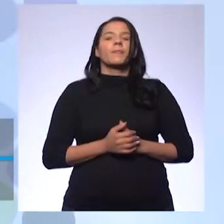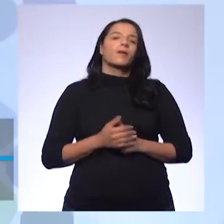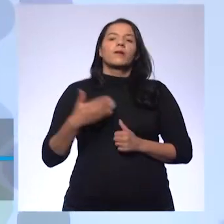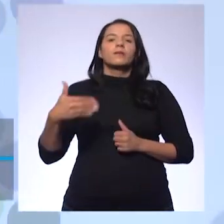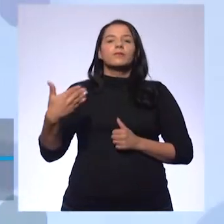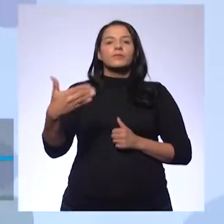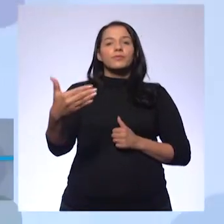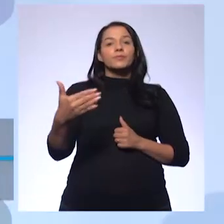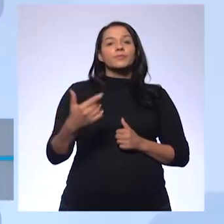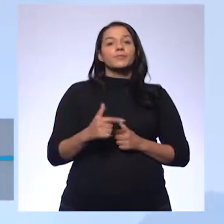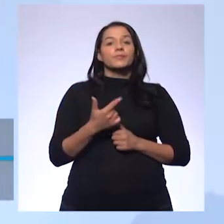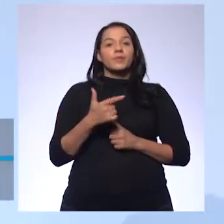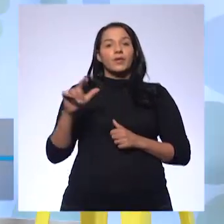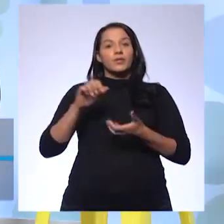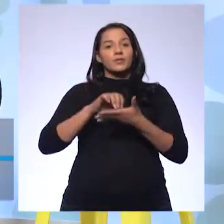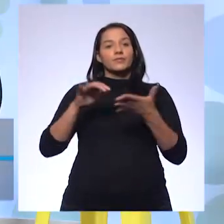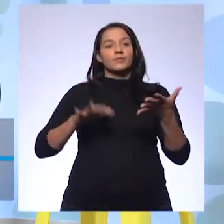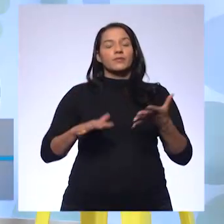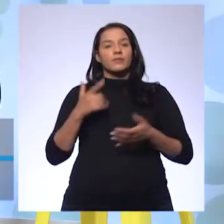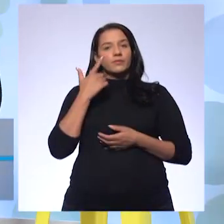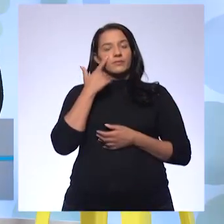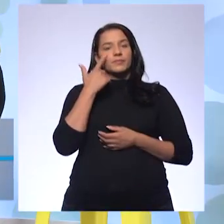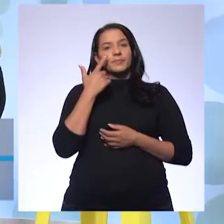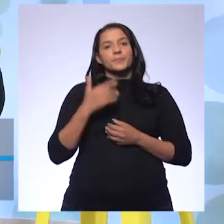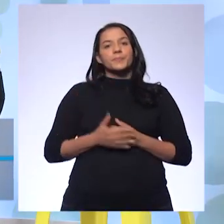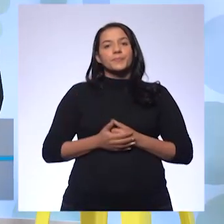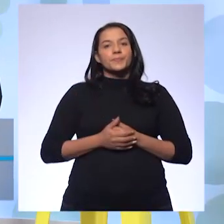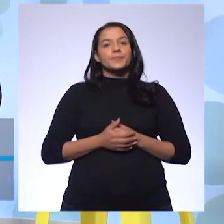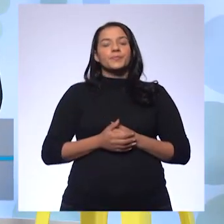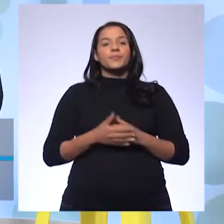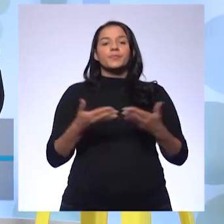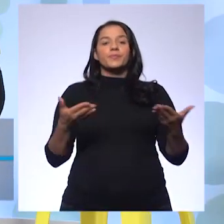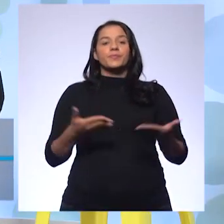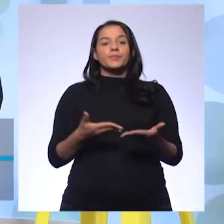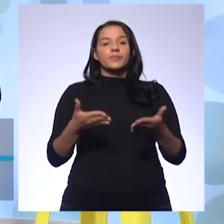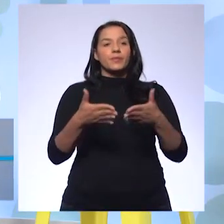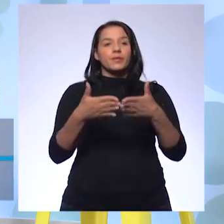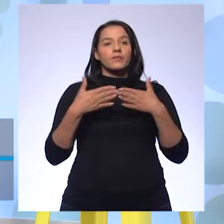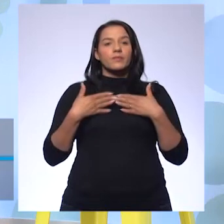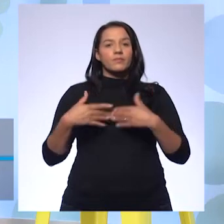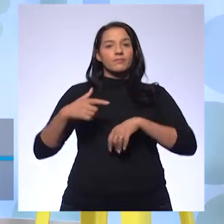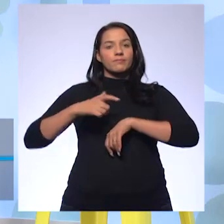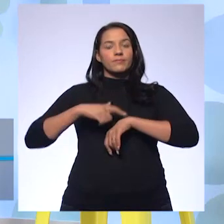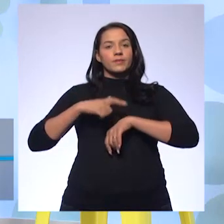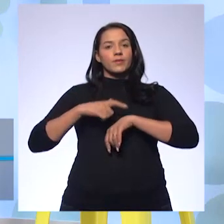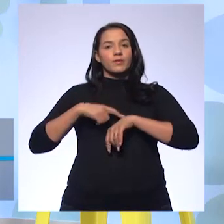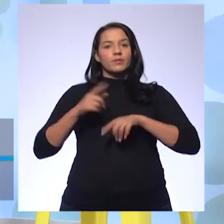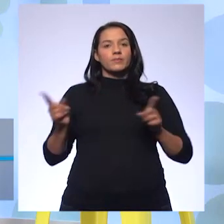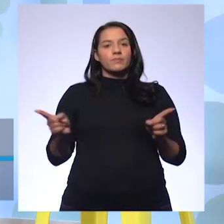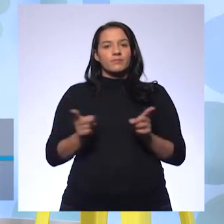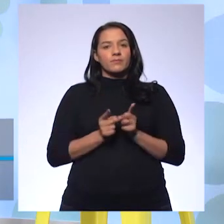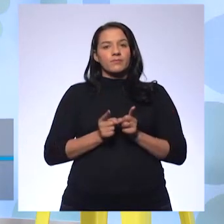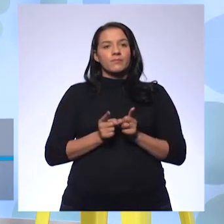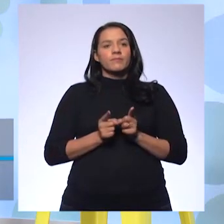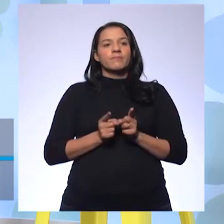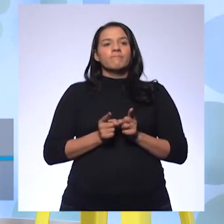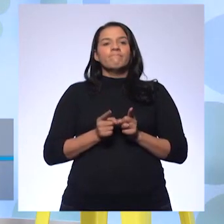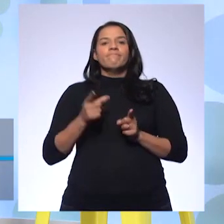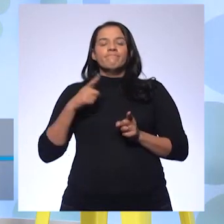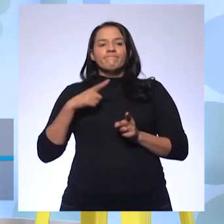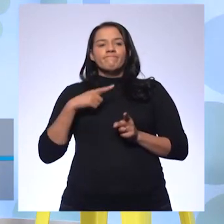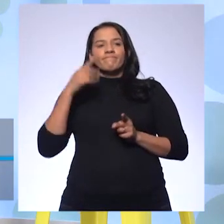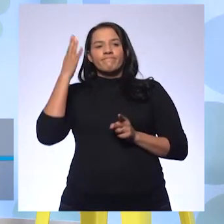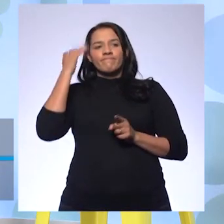aula, a gente vai para a primeira atividade, que eu vou pedir, né, eu vou dar um tempo curto, eu sei que a nossa aula tem um